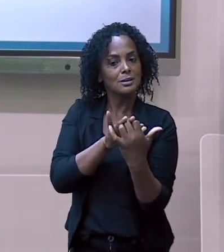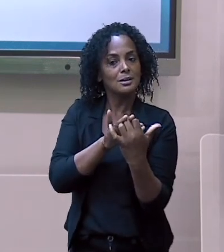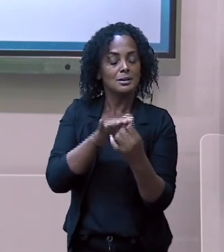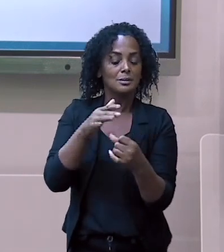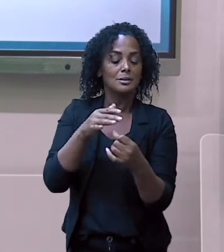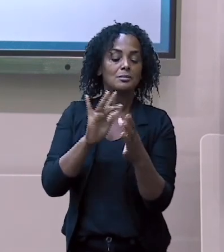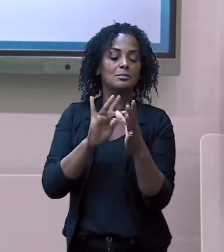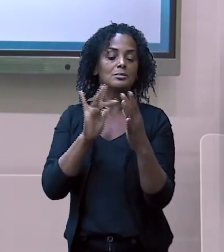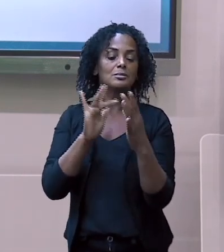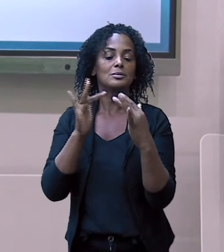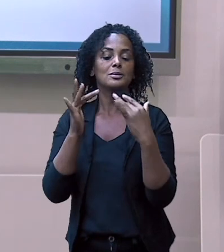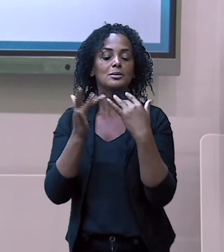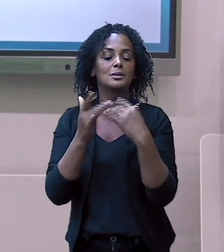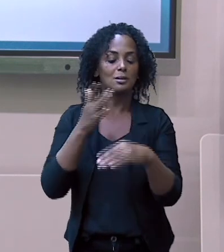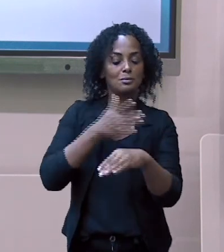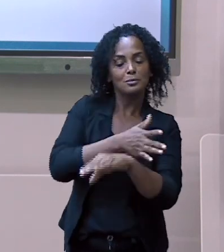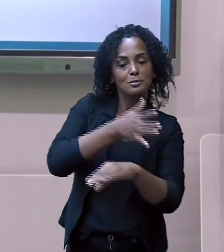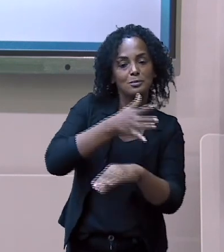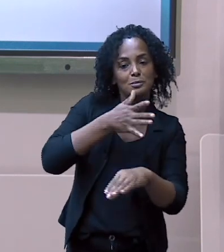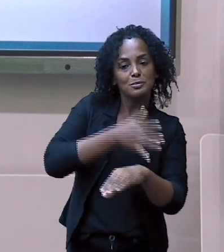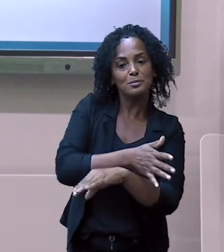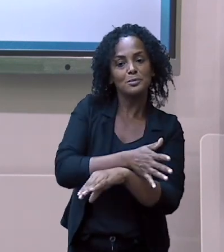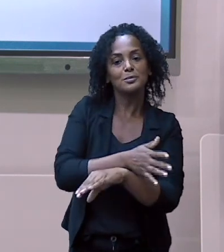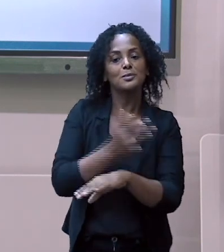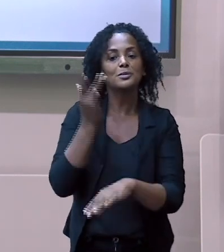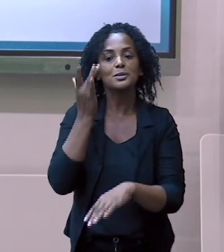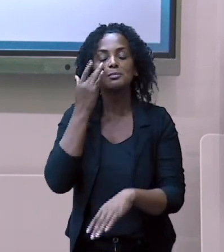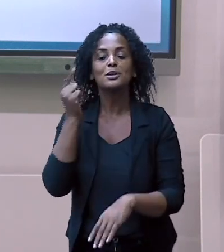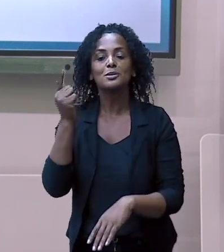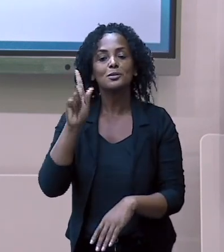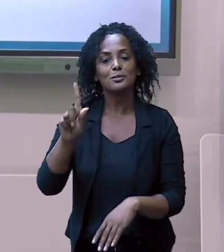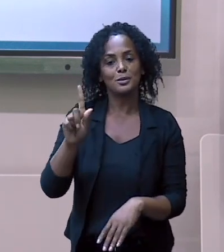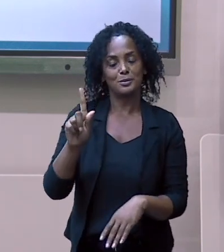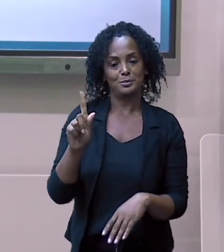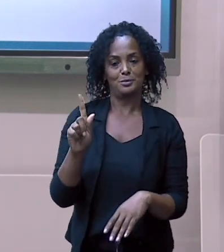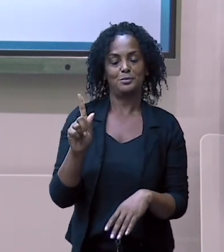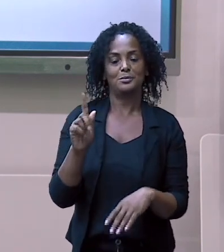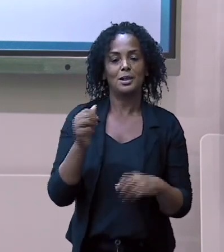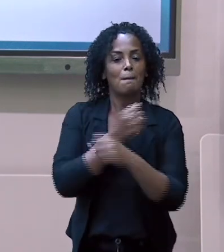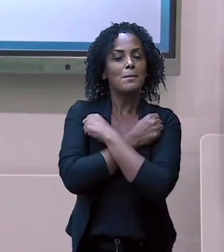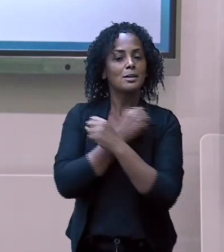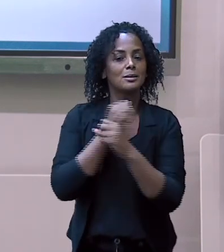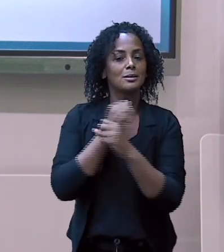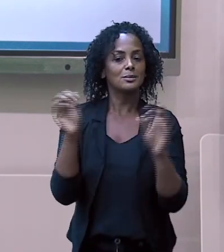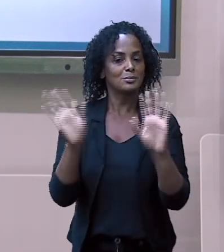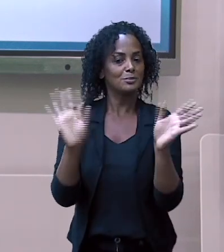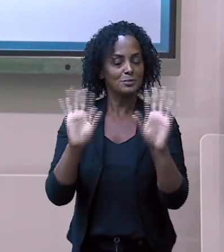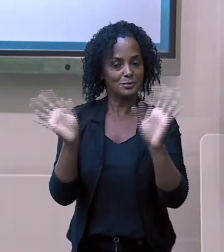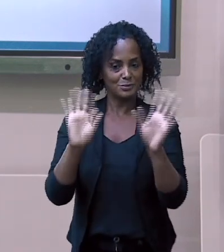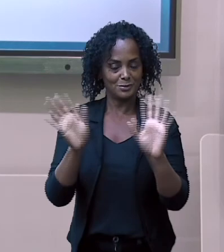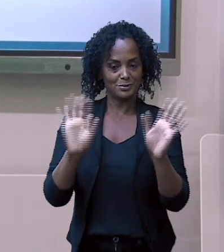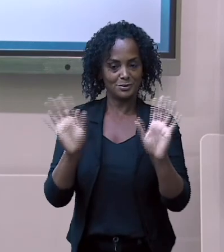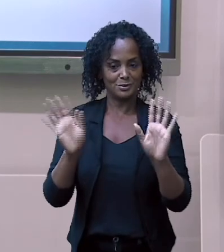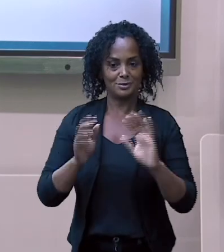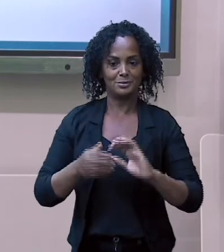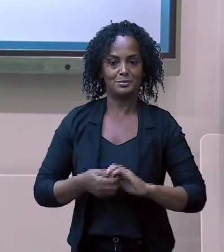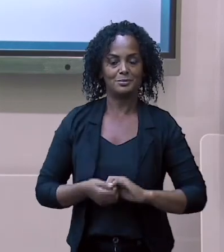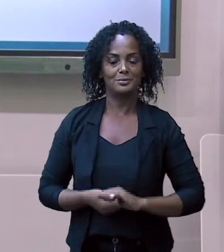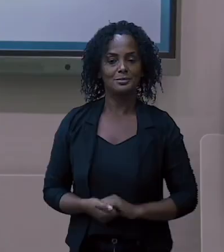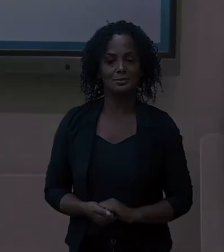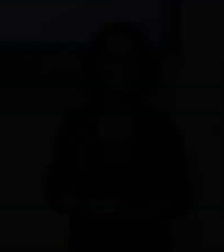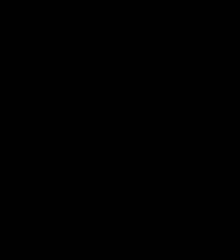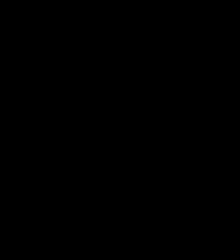YouTube e acesse nossas redes sociais SMedGV. Um forte abraço e aguardo vocês na próxima aula.